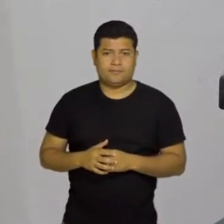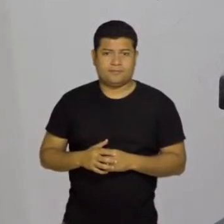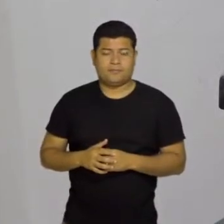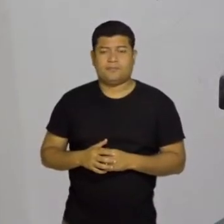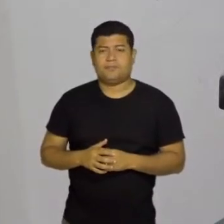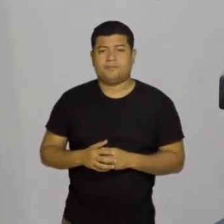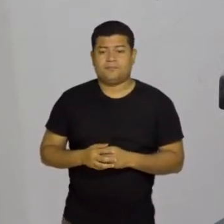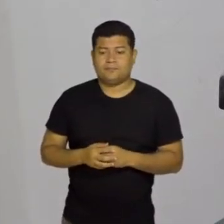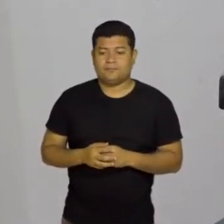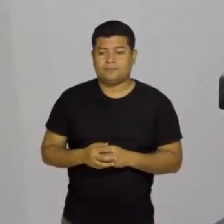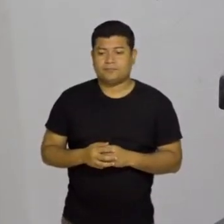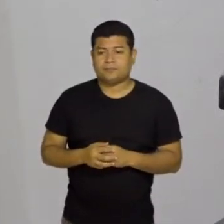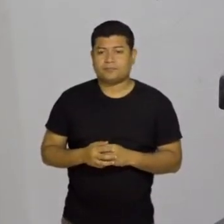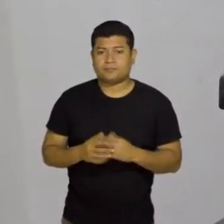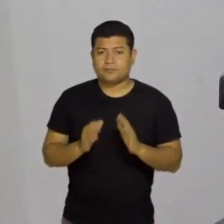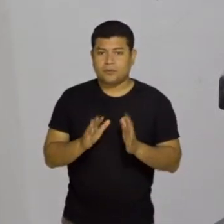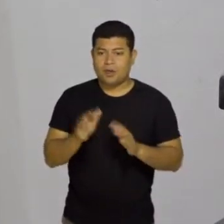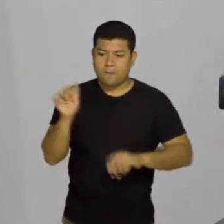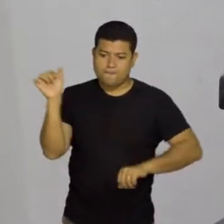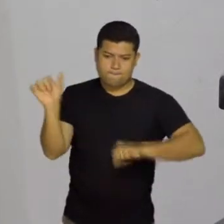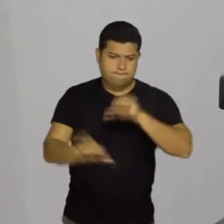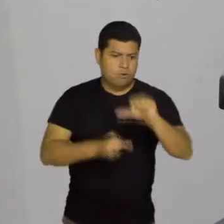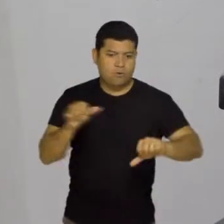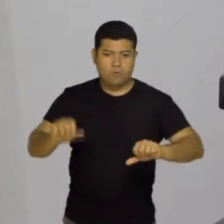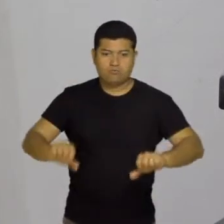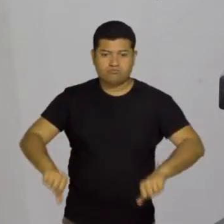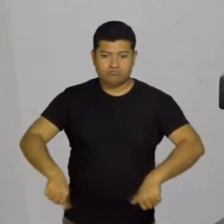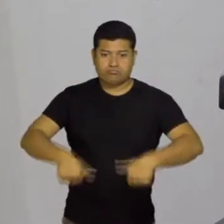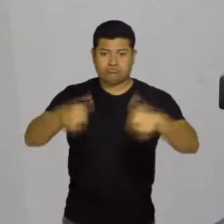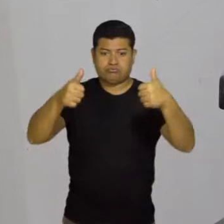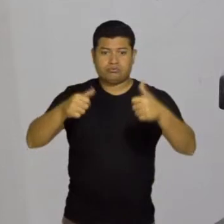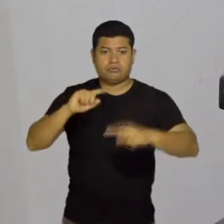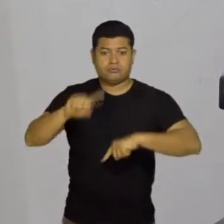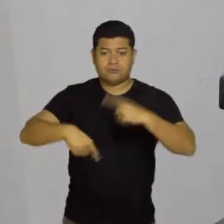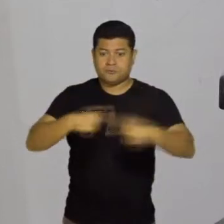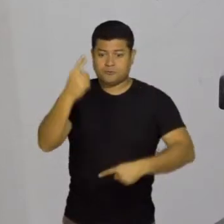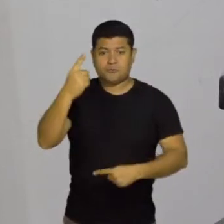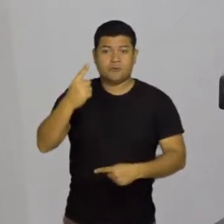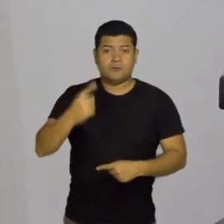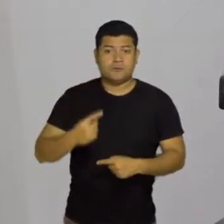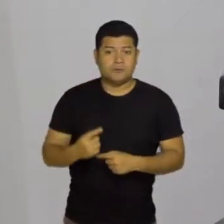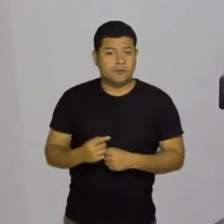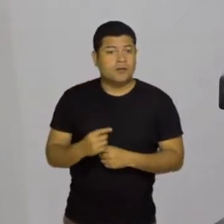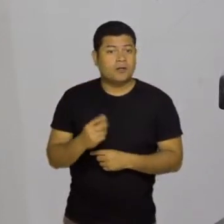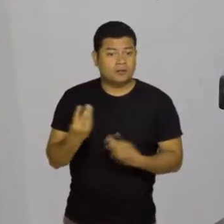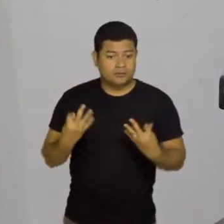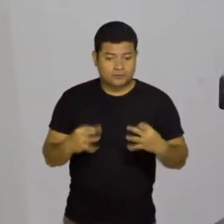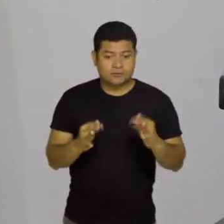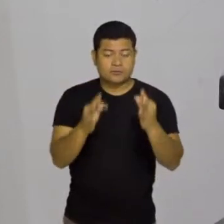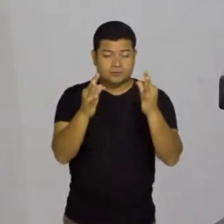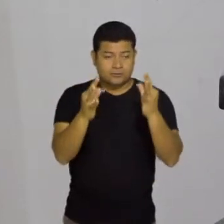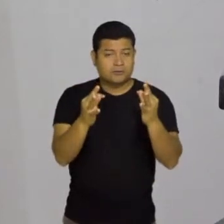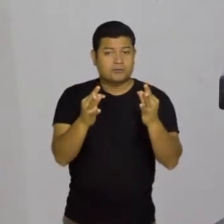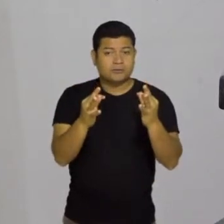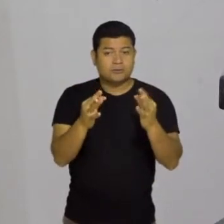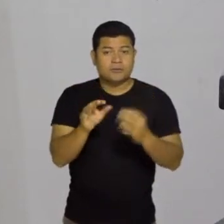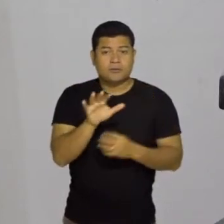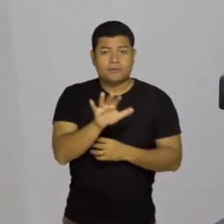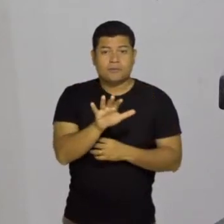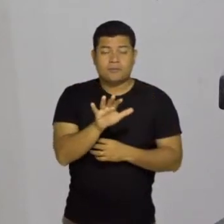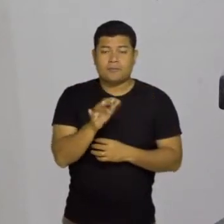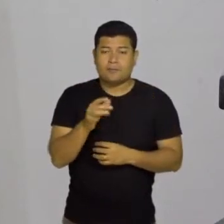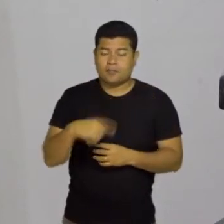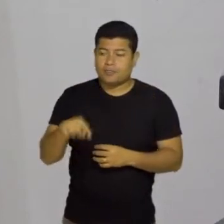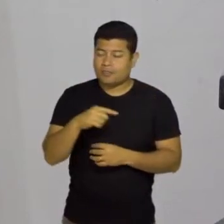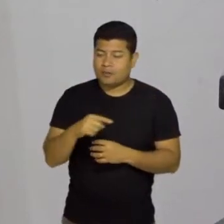mudado, fez uma verdadeira revolução do ponto de vista da tecnologia. Mas tem uma coisa, senhores deputados, que a gente precisa chamar